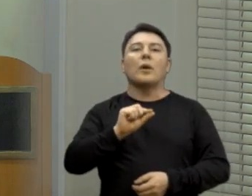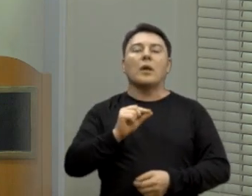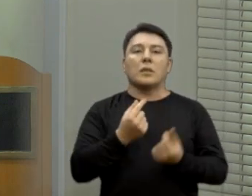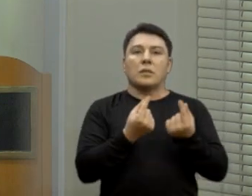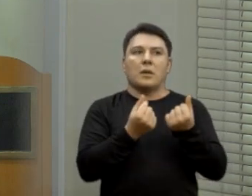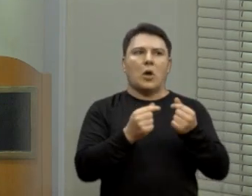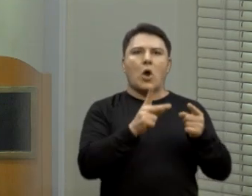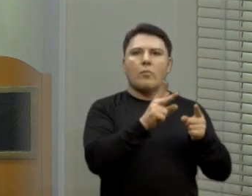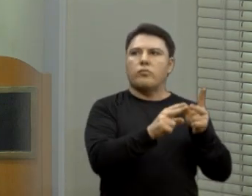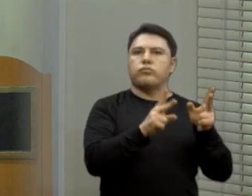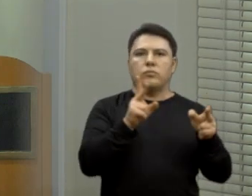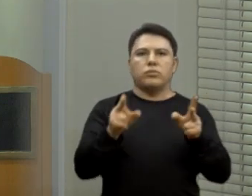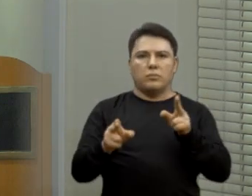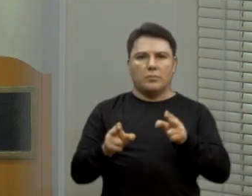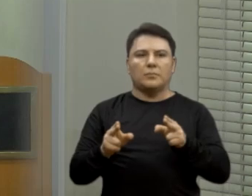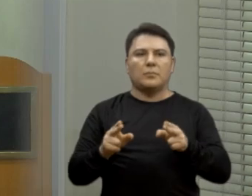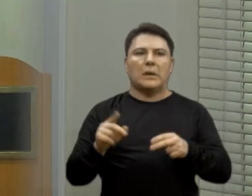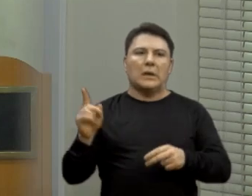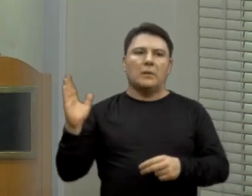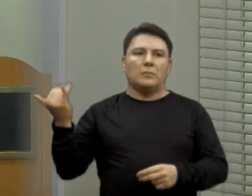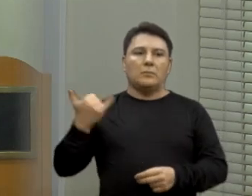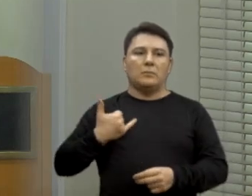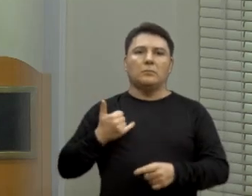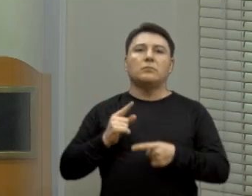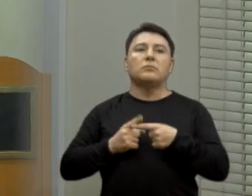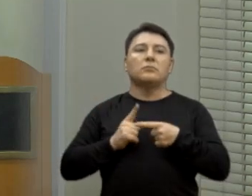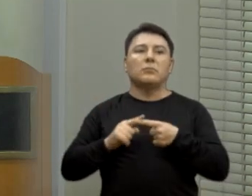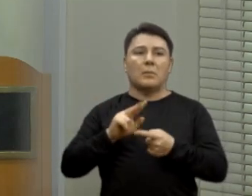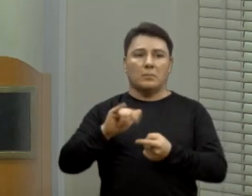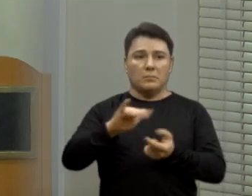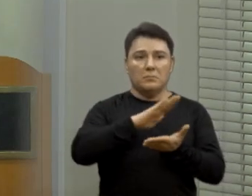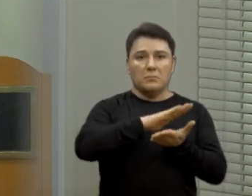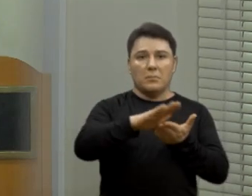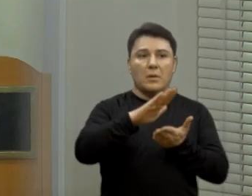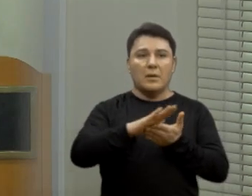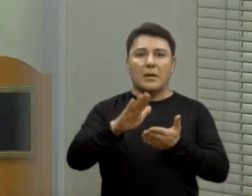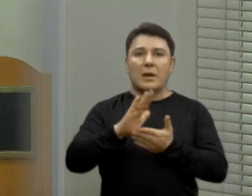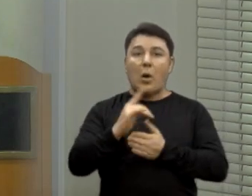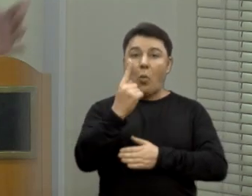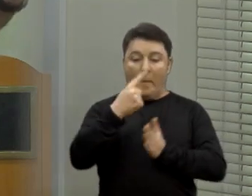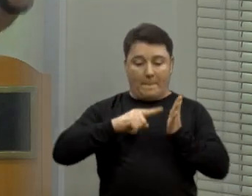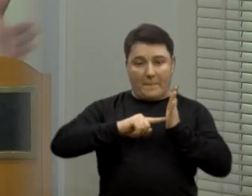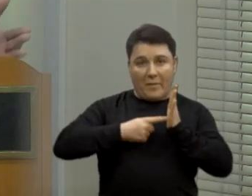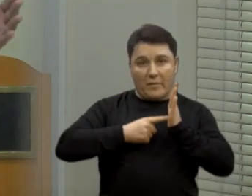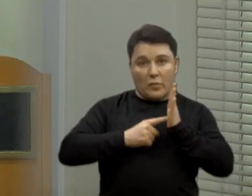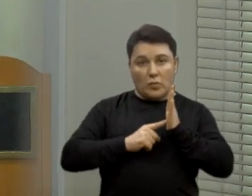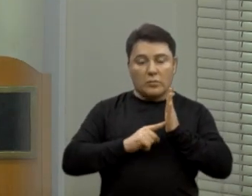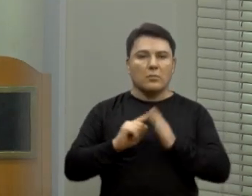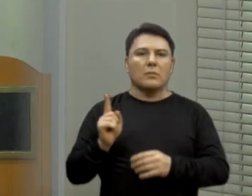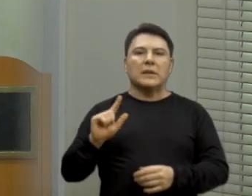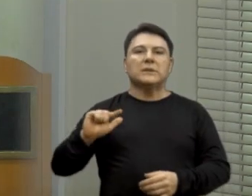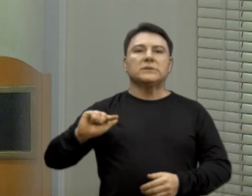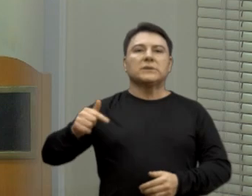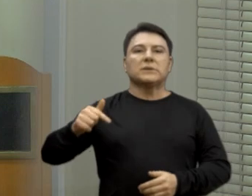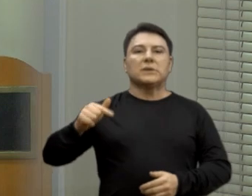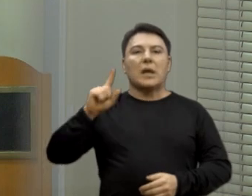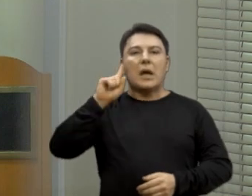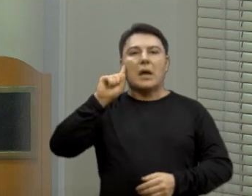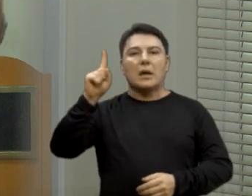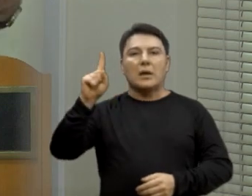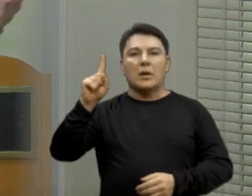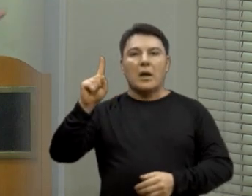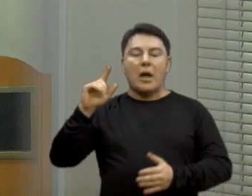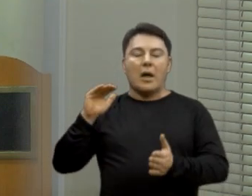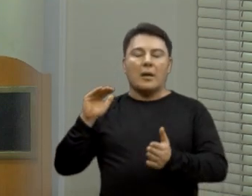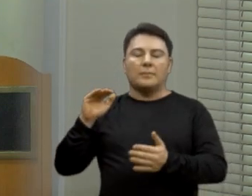muito bem, o que chegou aos nossos ouvidos, que não se gasta mais nenhum parafuso desde 7 de outubro até dia 31 de